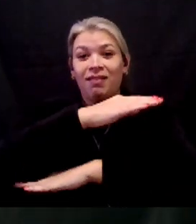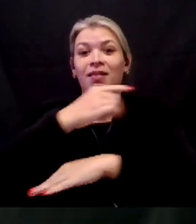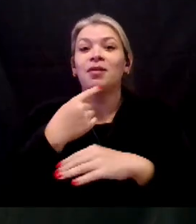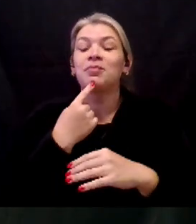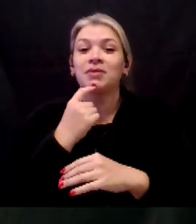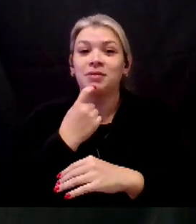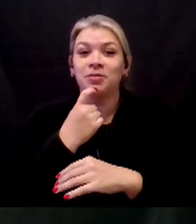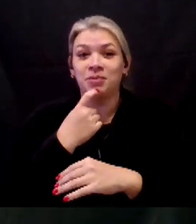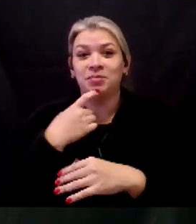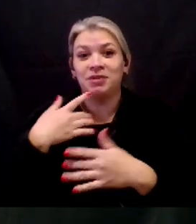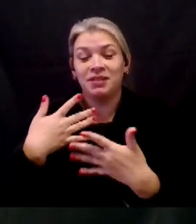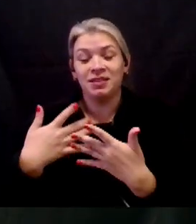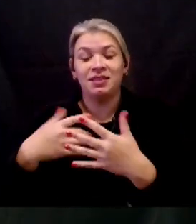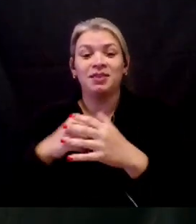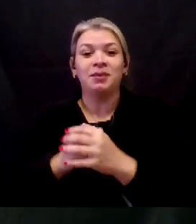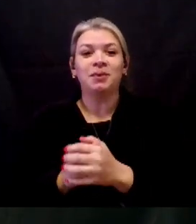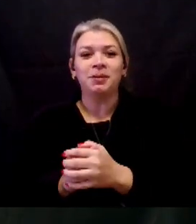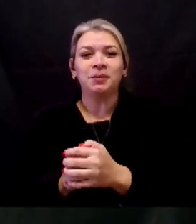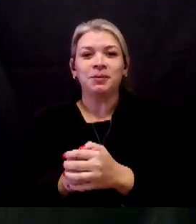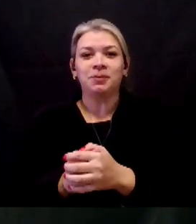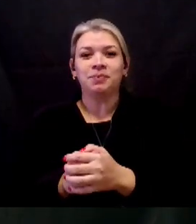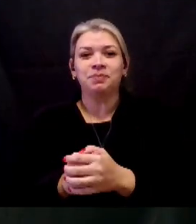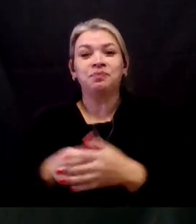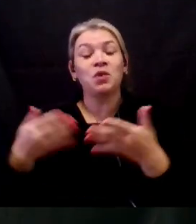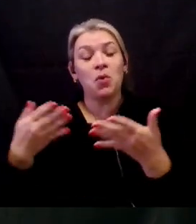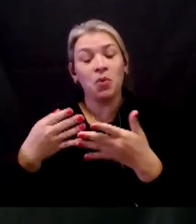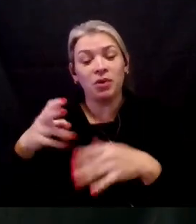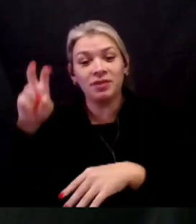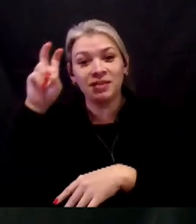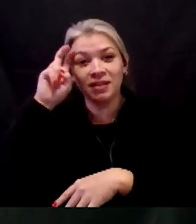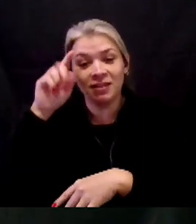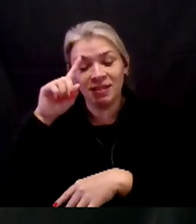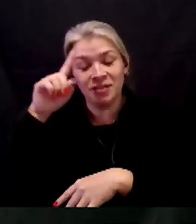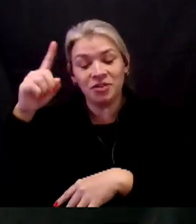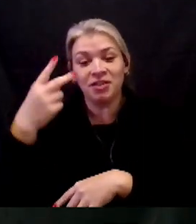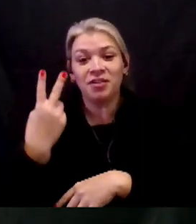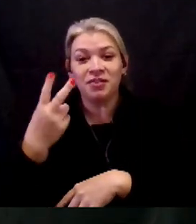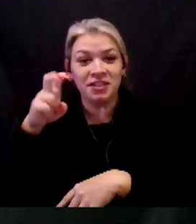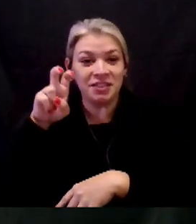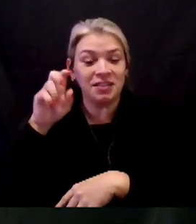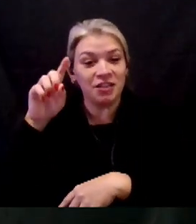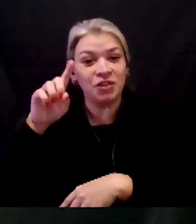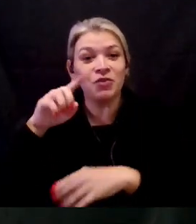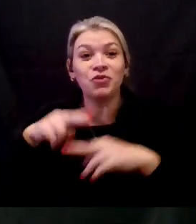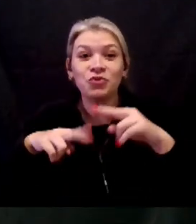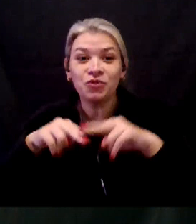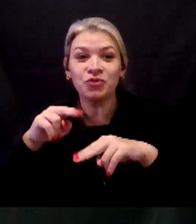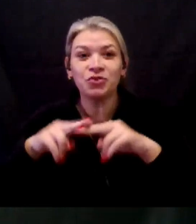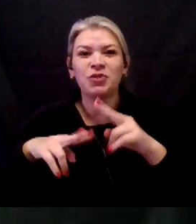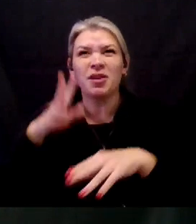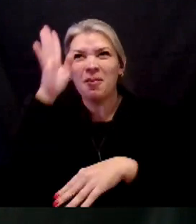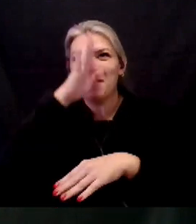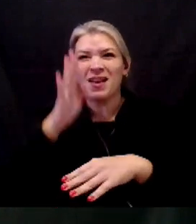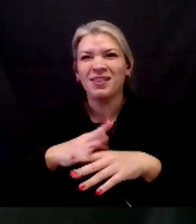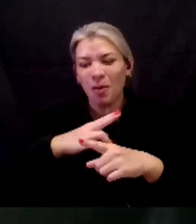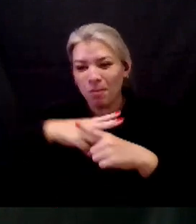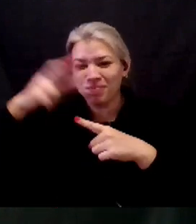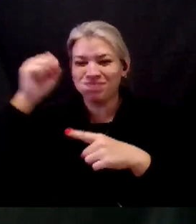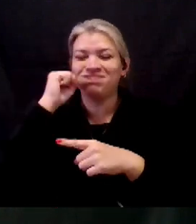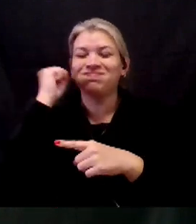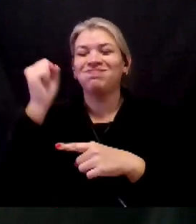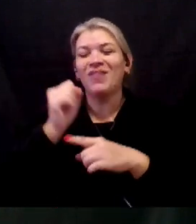ao vivo. Hoje, quinta-feira, dia 25 de junho, o Brasil venceu, né? Tá todo mundo feliz